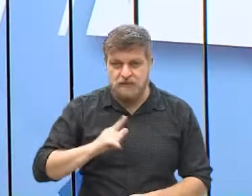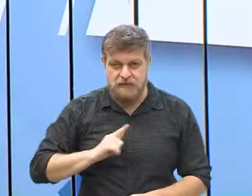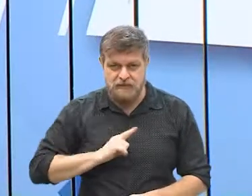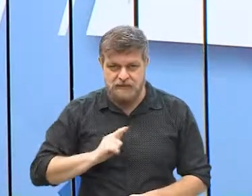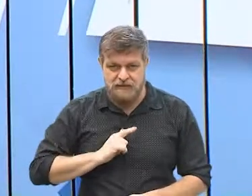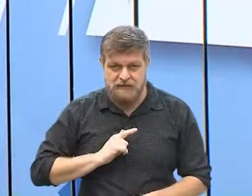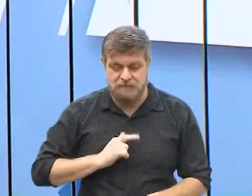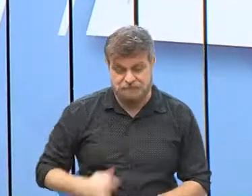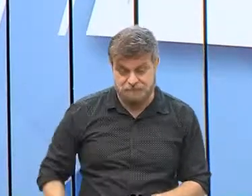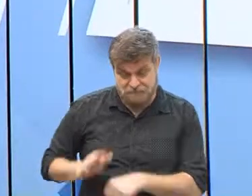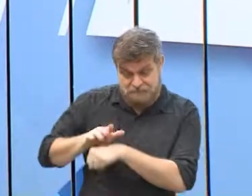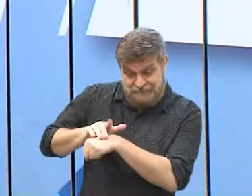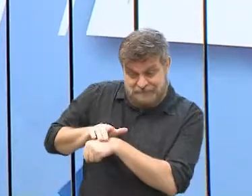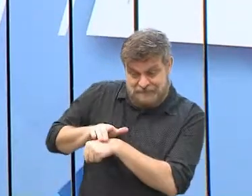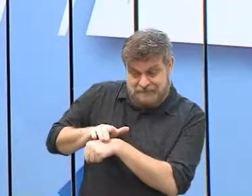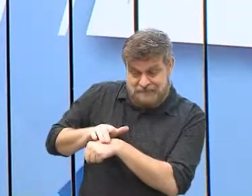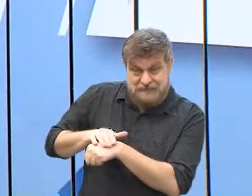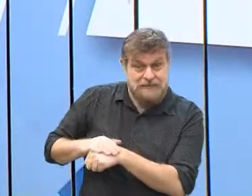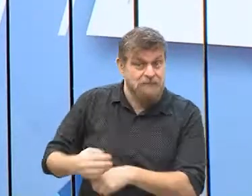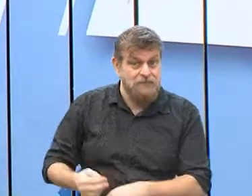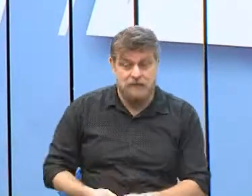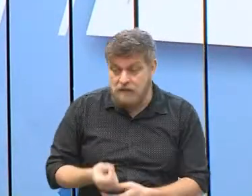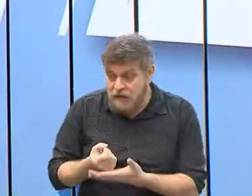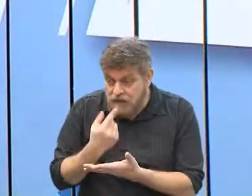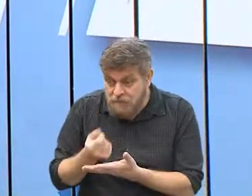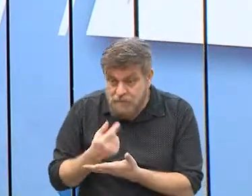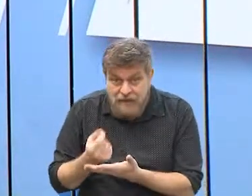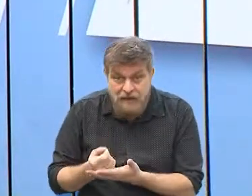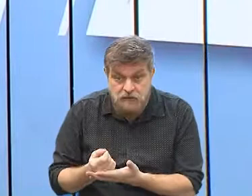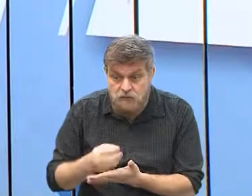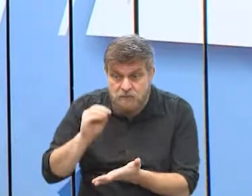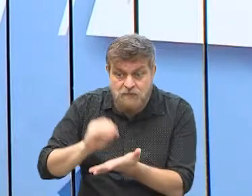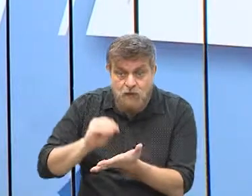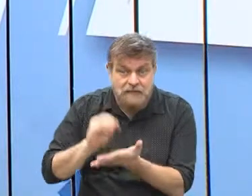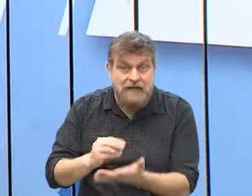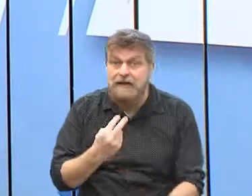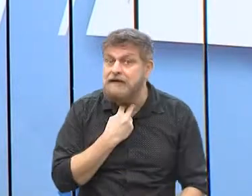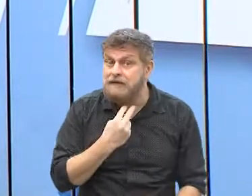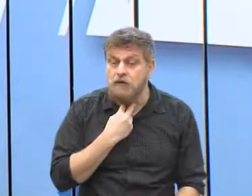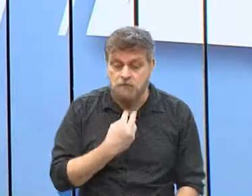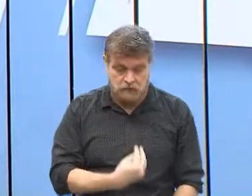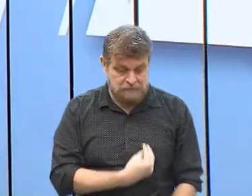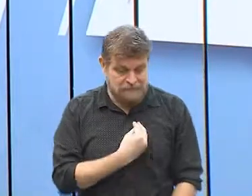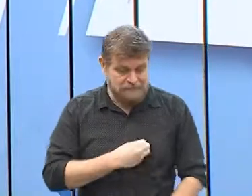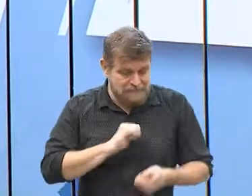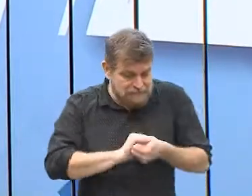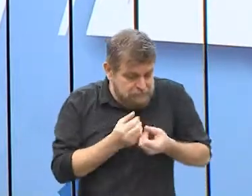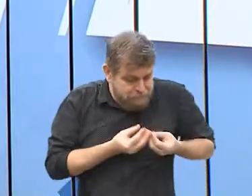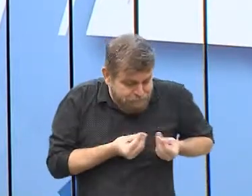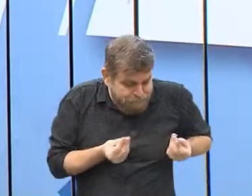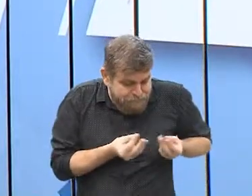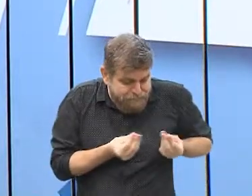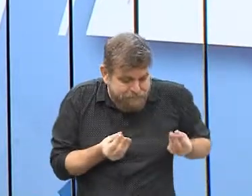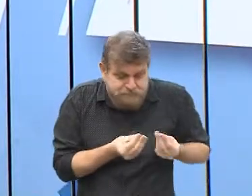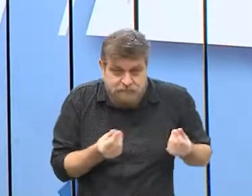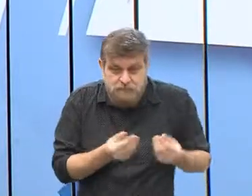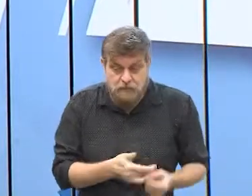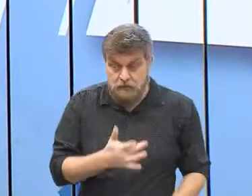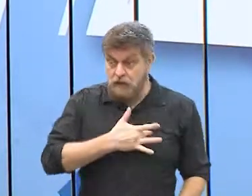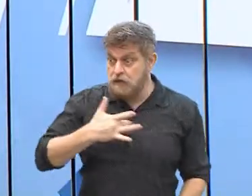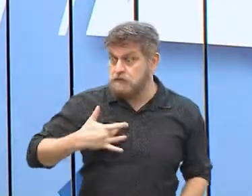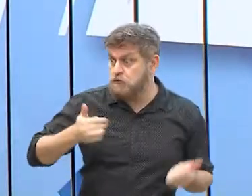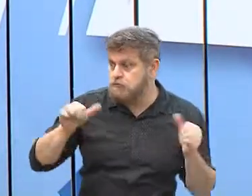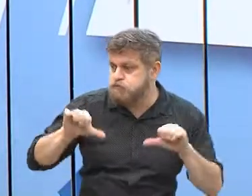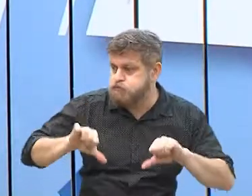determinada síndrome, né, e que não pode ficar sem um medicamento. Isso compromete muito a qualidade de vida e a saúde dessas pessoas. Então,